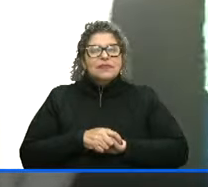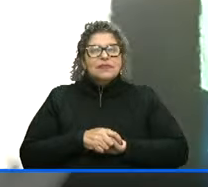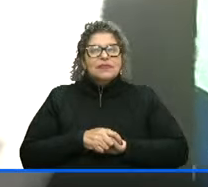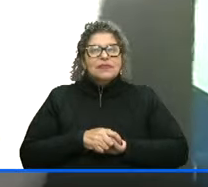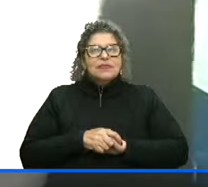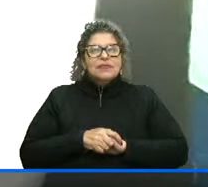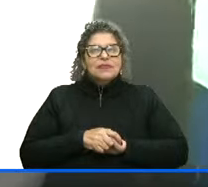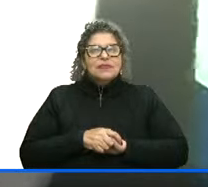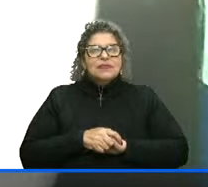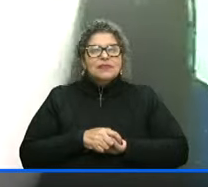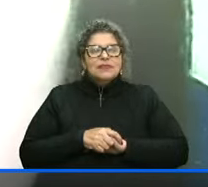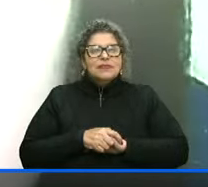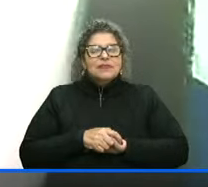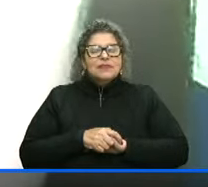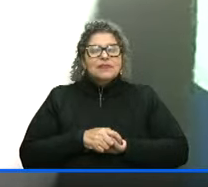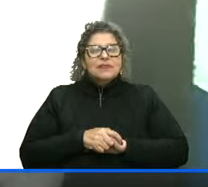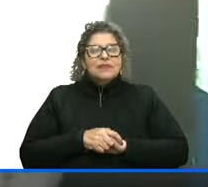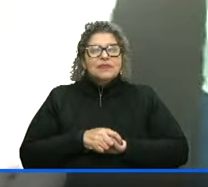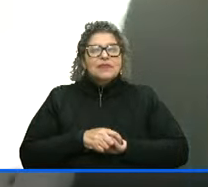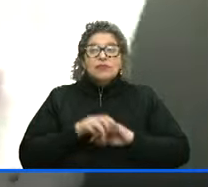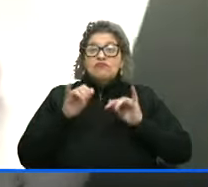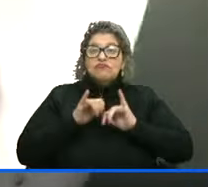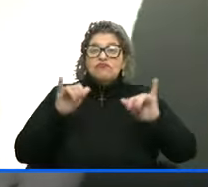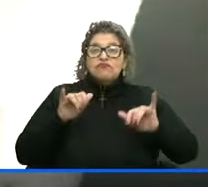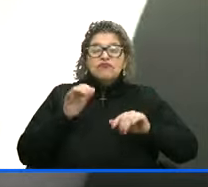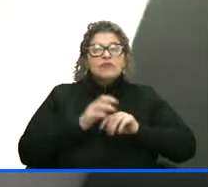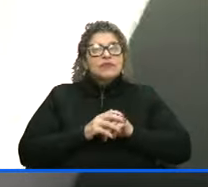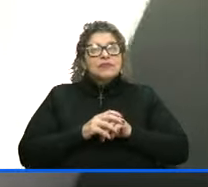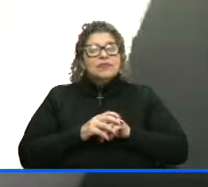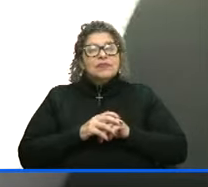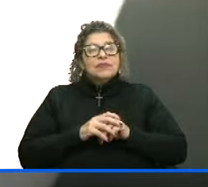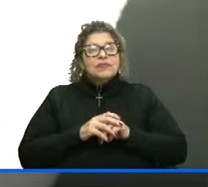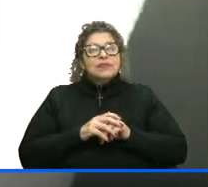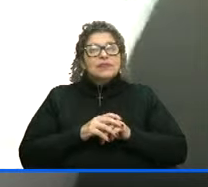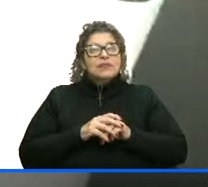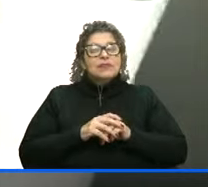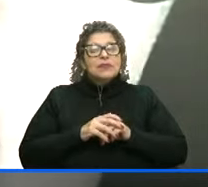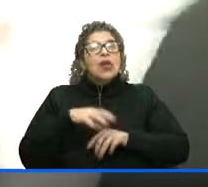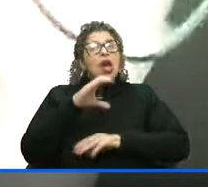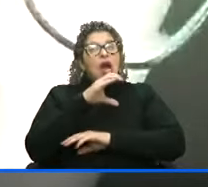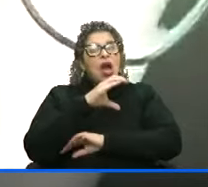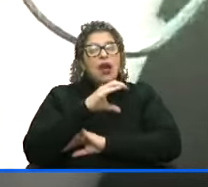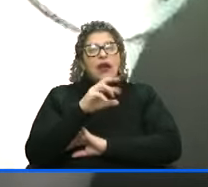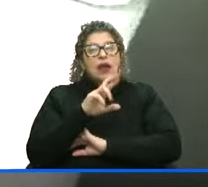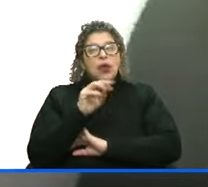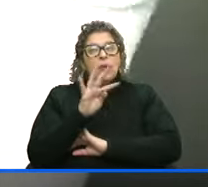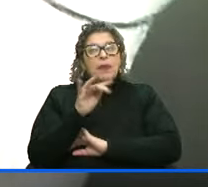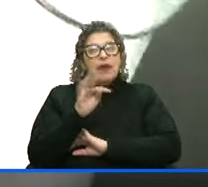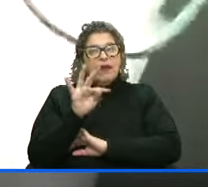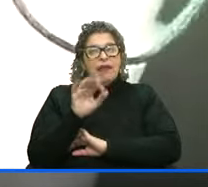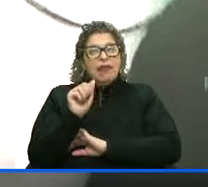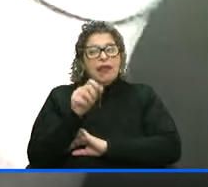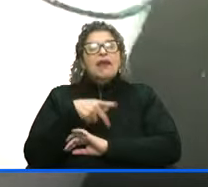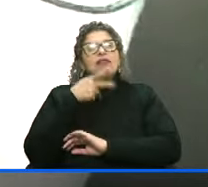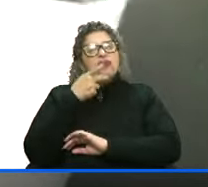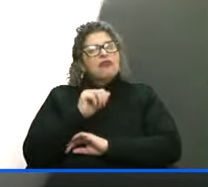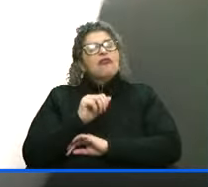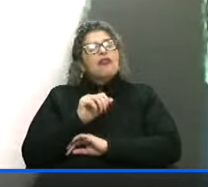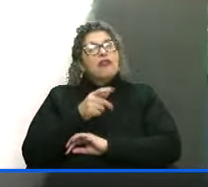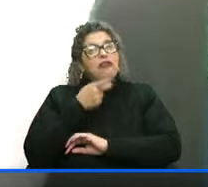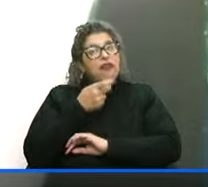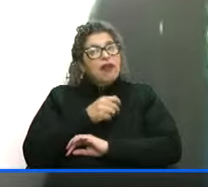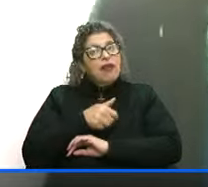fica estranho. Não, eu queria só reforçar, na verdade, algumas coisas em que a Roberta trouxe também, de que já foi falado.